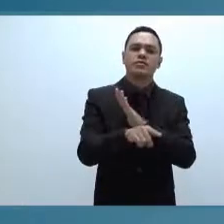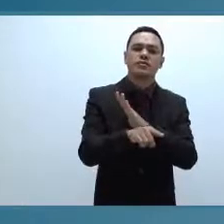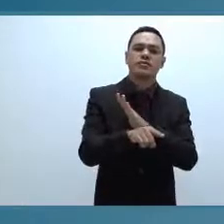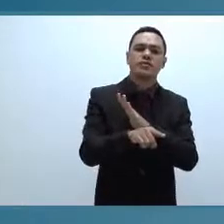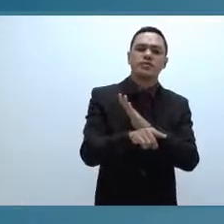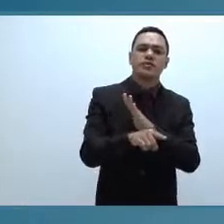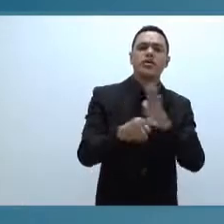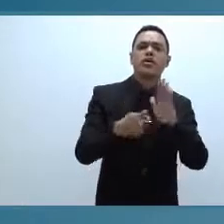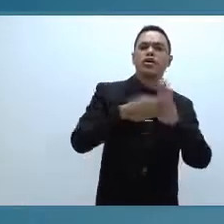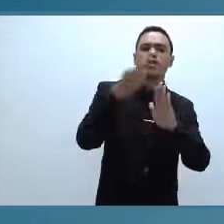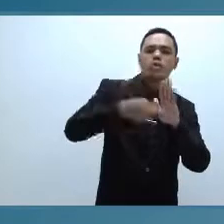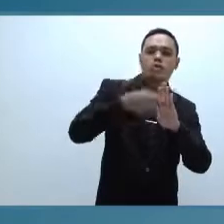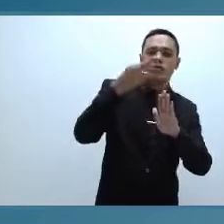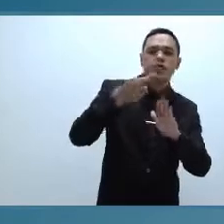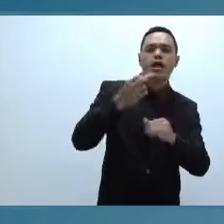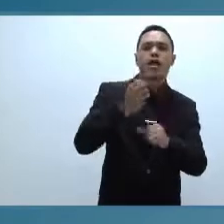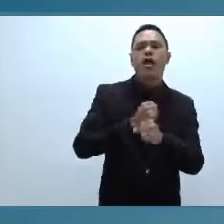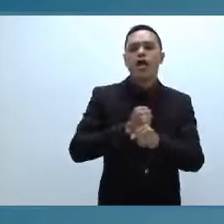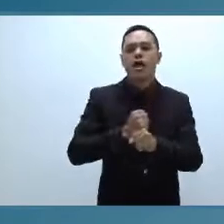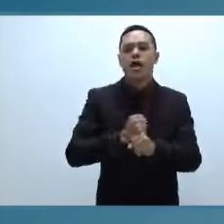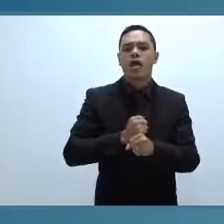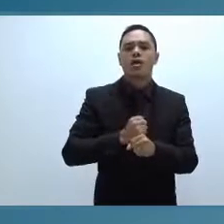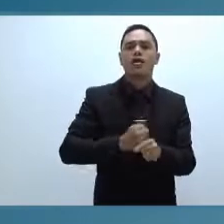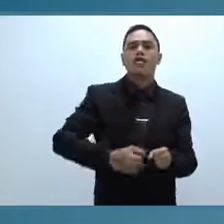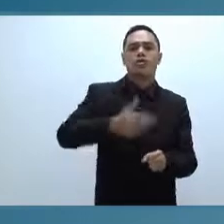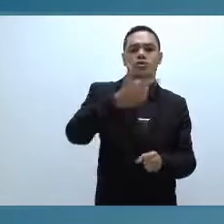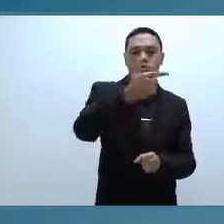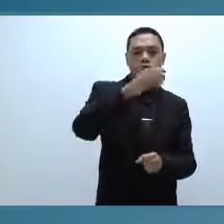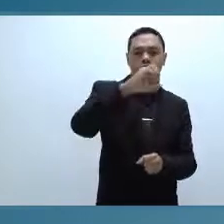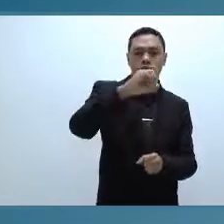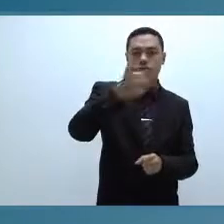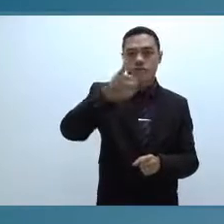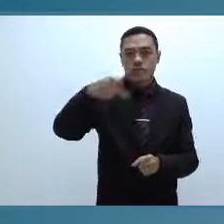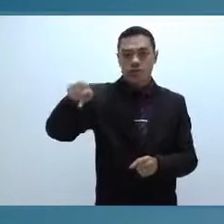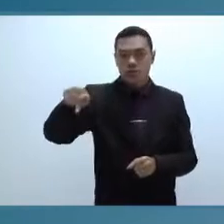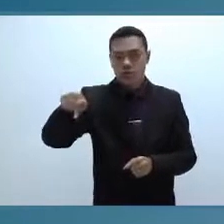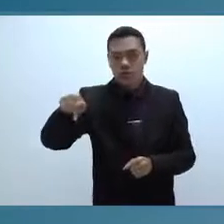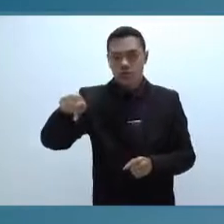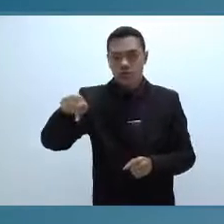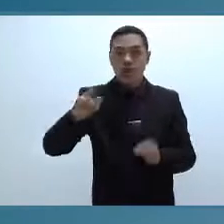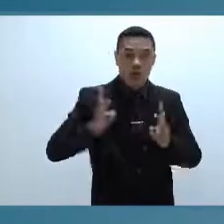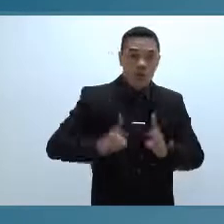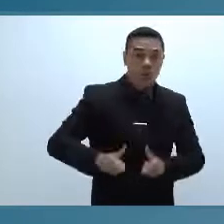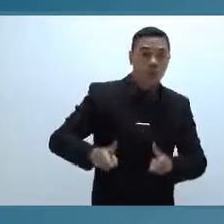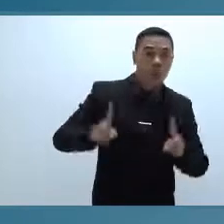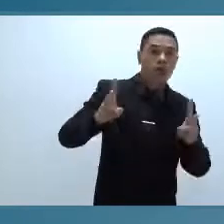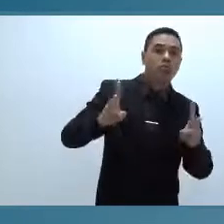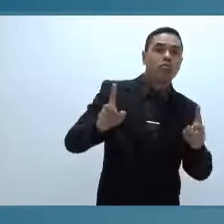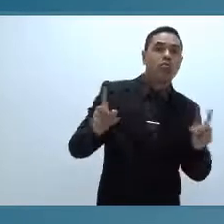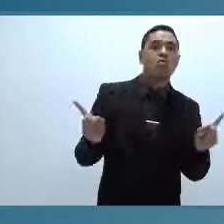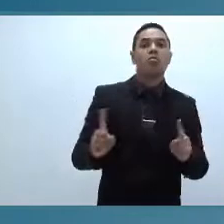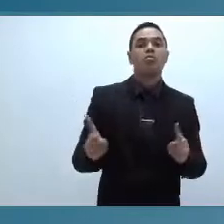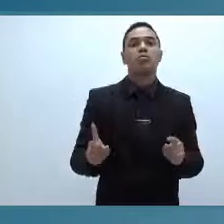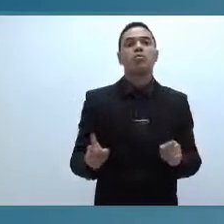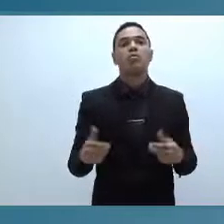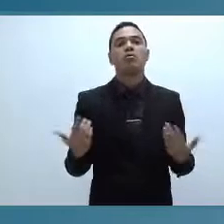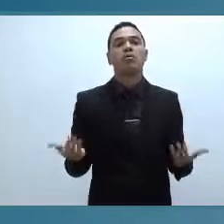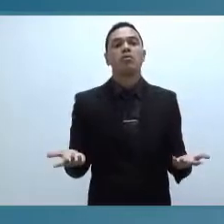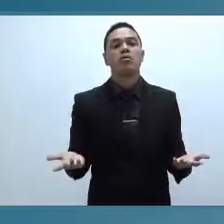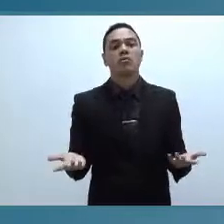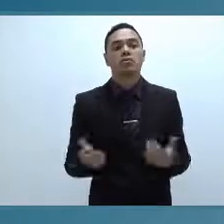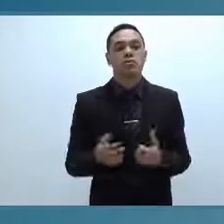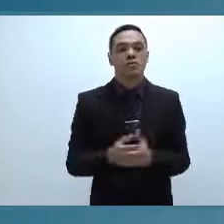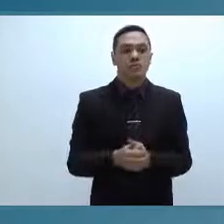do tribunal, se era pela tabela do juiz de justiça, que sim, e era essa, mas que